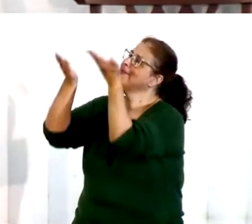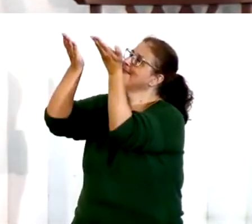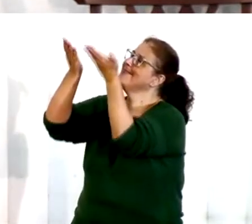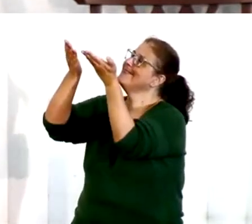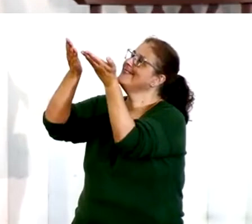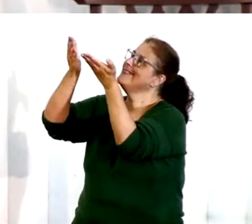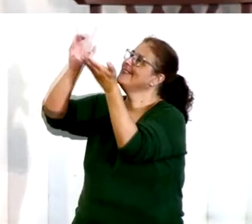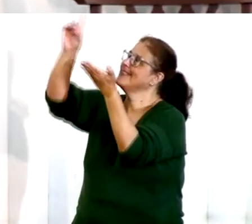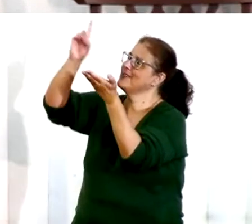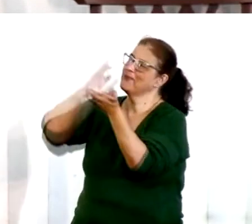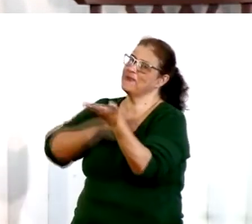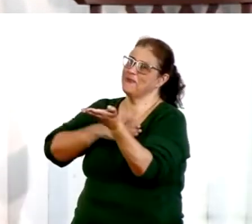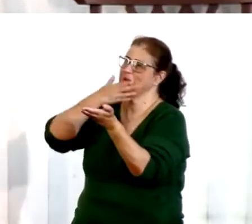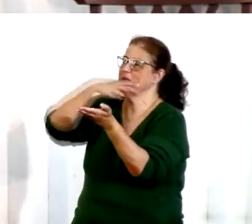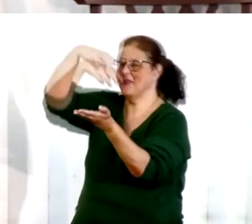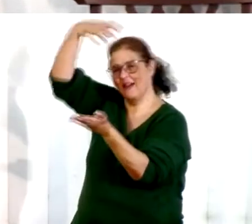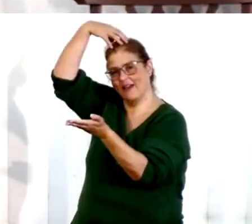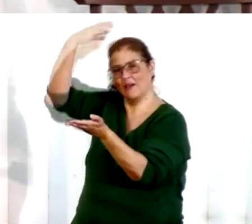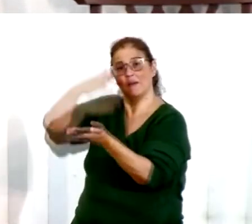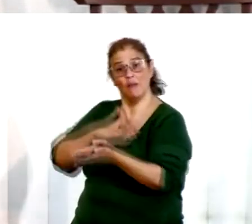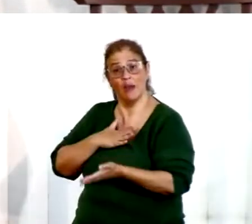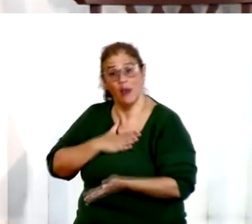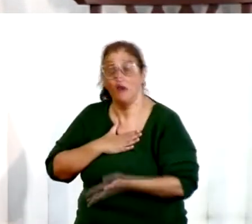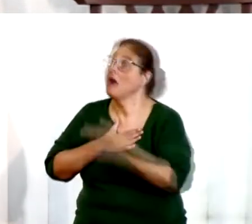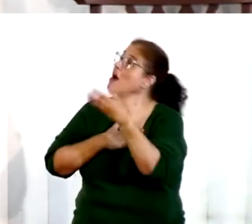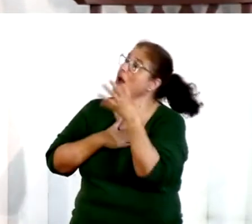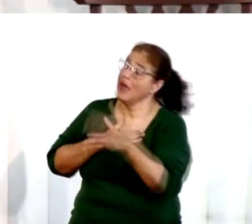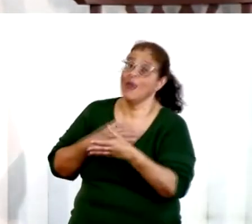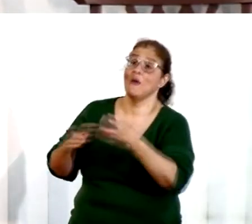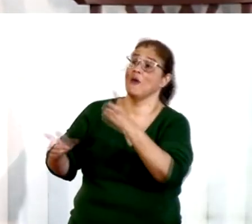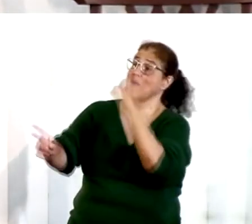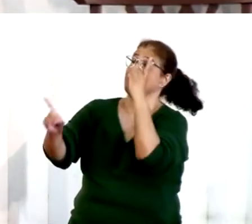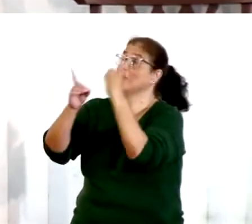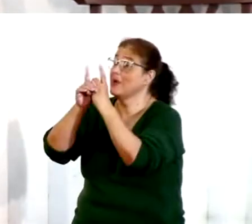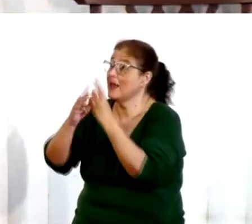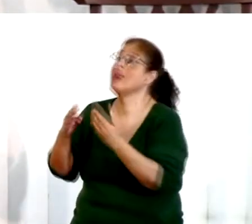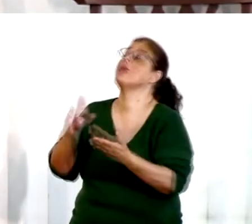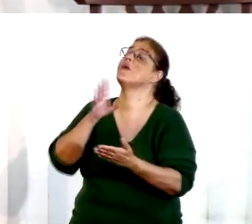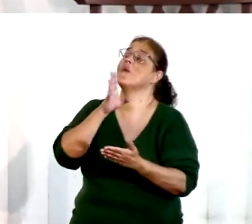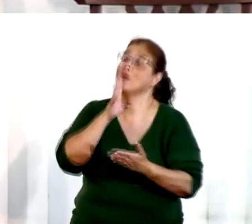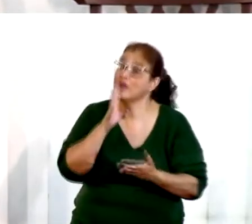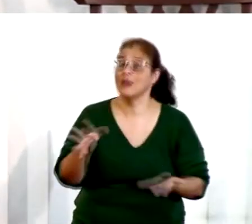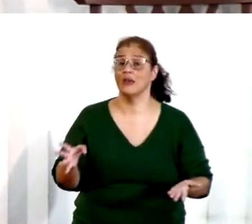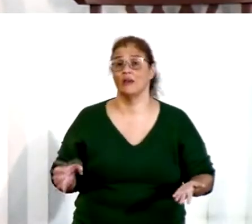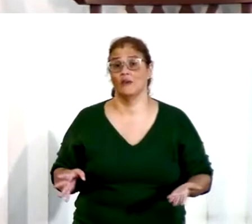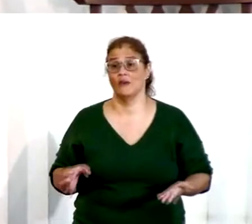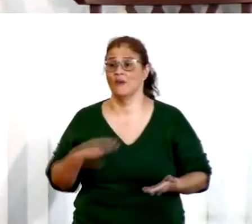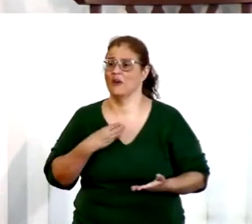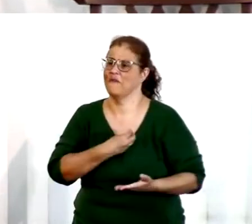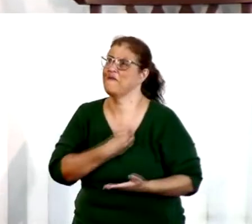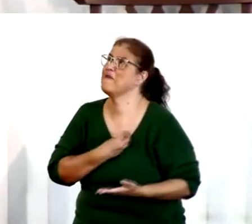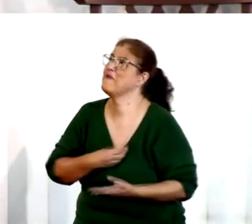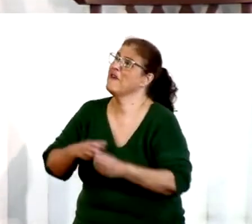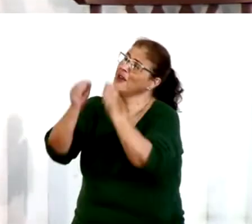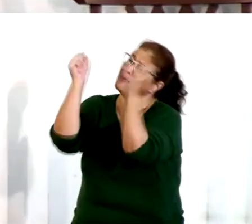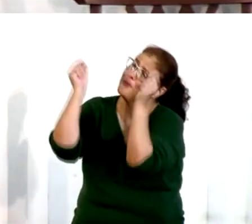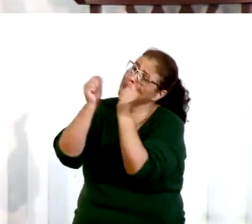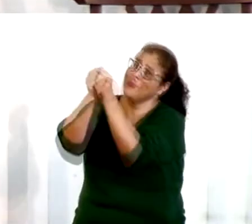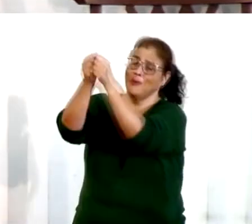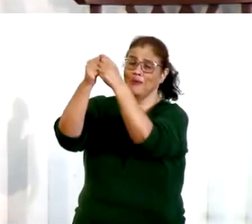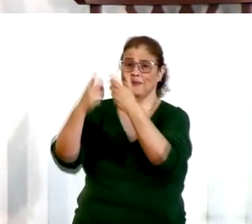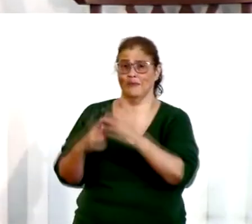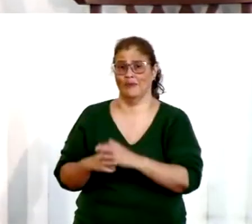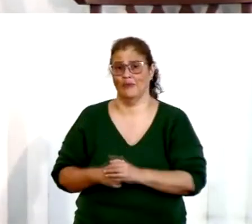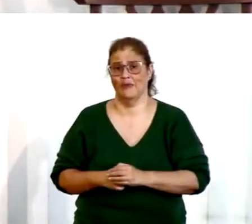e Rei meu. Eu encontrei, eu sei onde estão os teus altares, eu quero viver nos teus